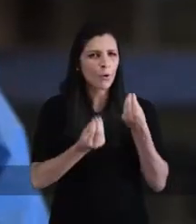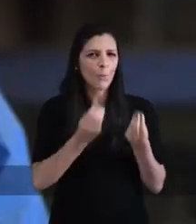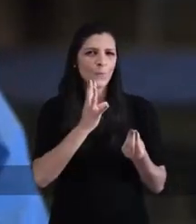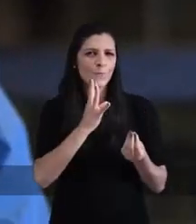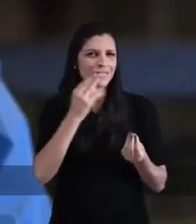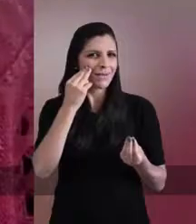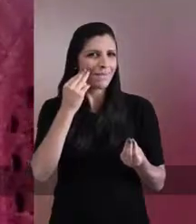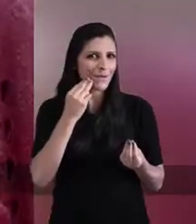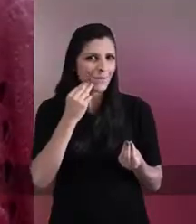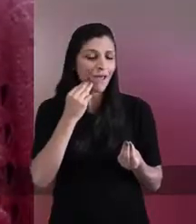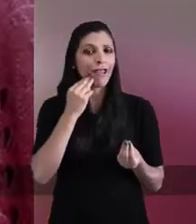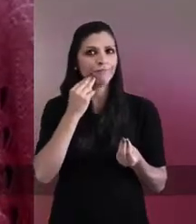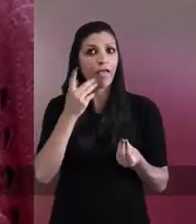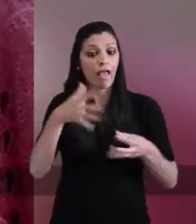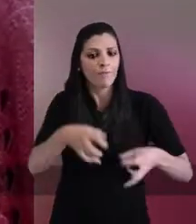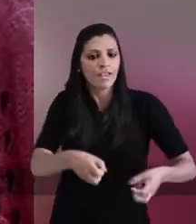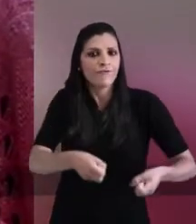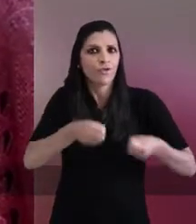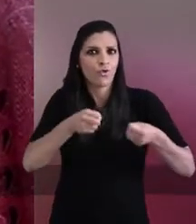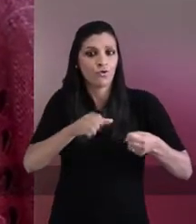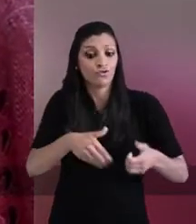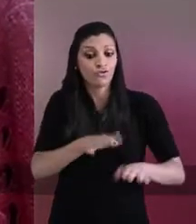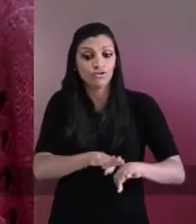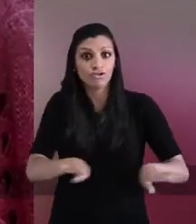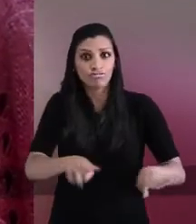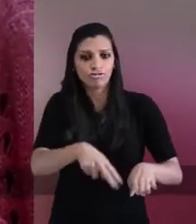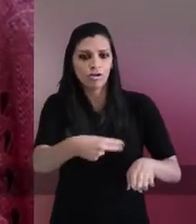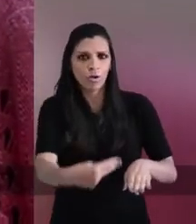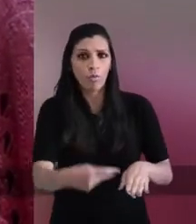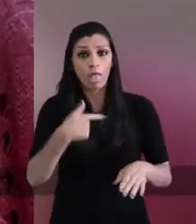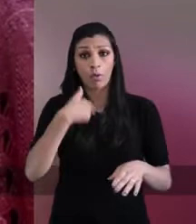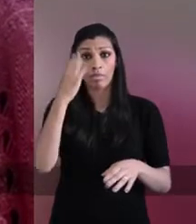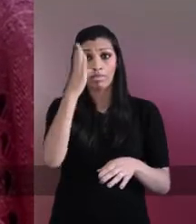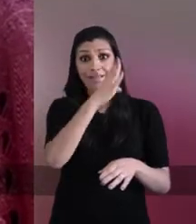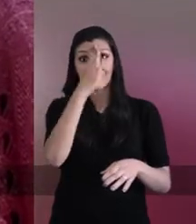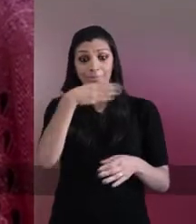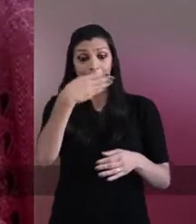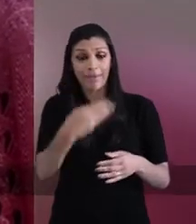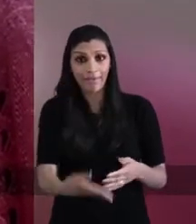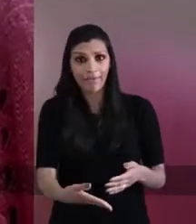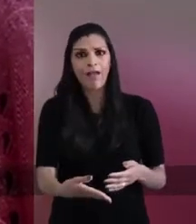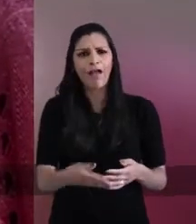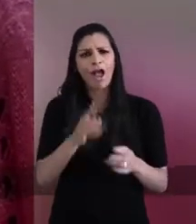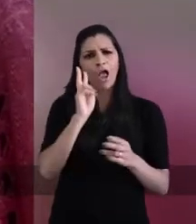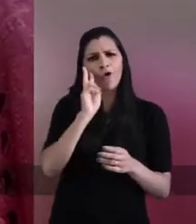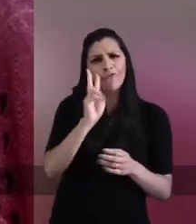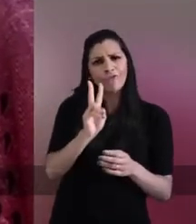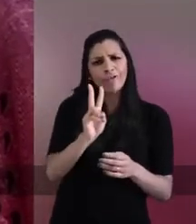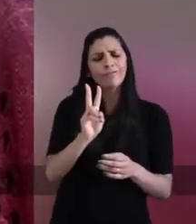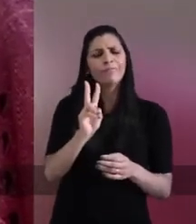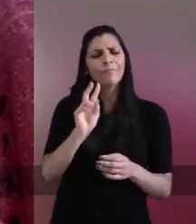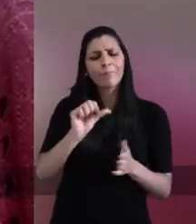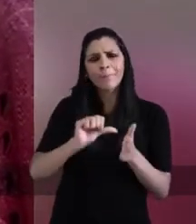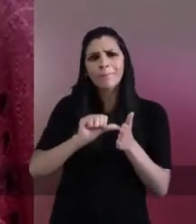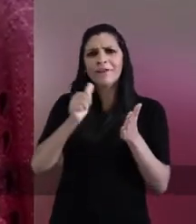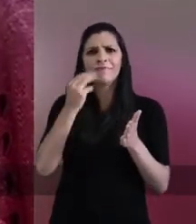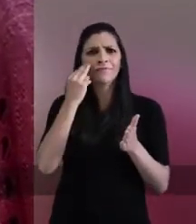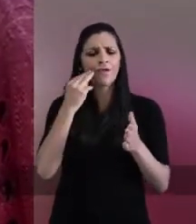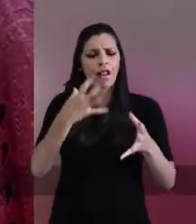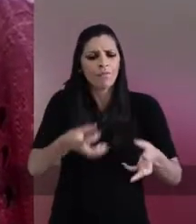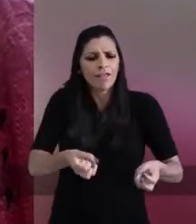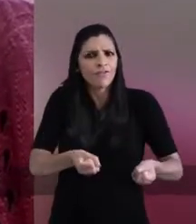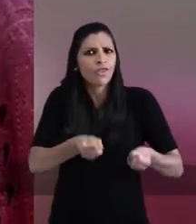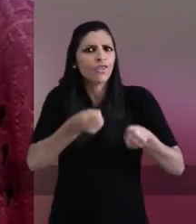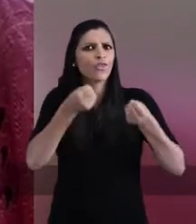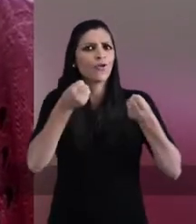postos de saúde. Sabe como é que eu conheci a Manuela? Ela me levantando do chão. Eu desmaiei e